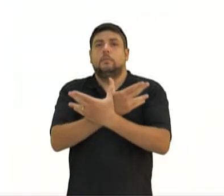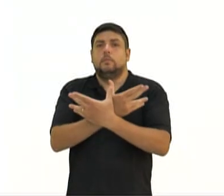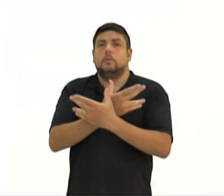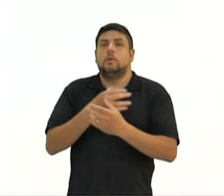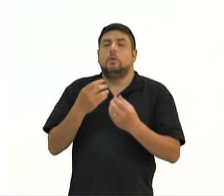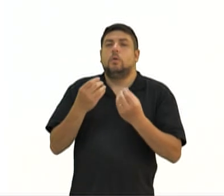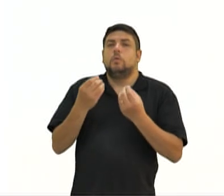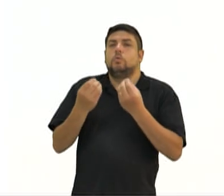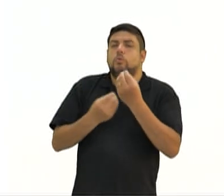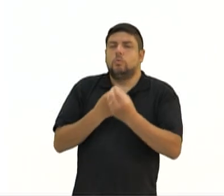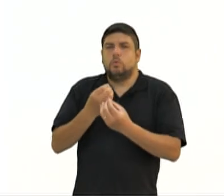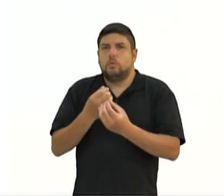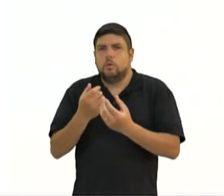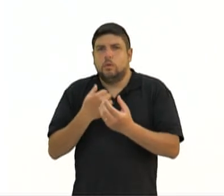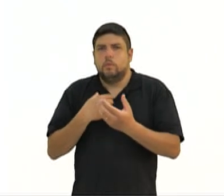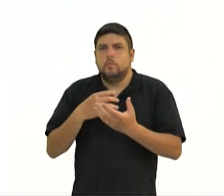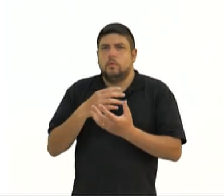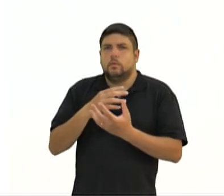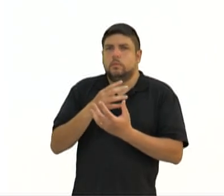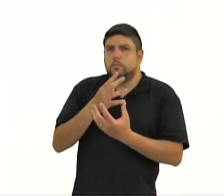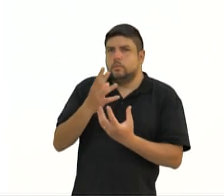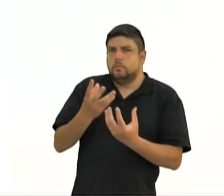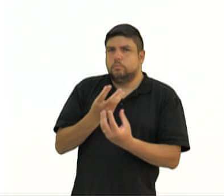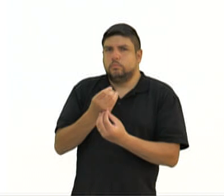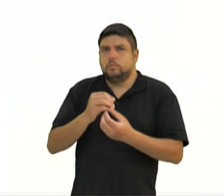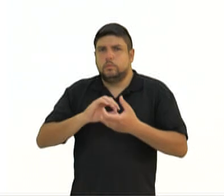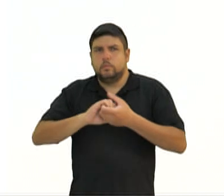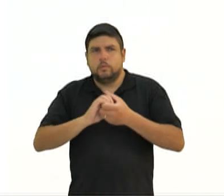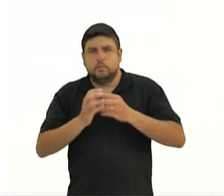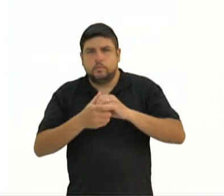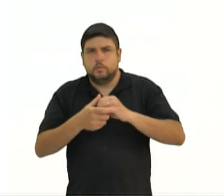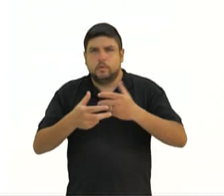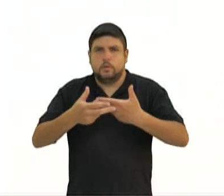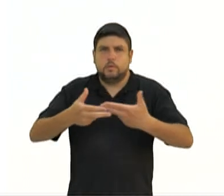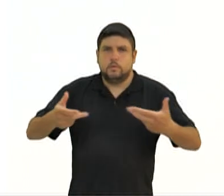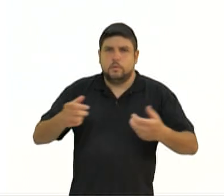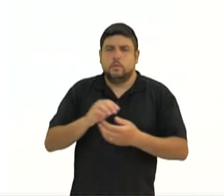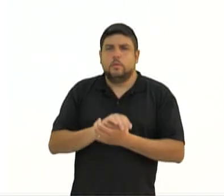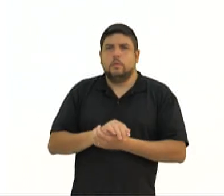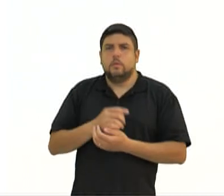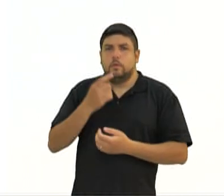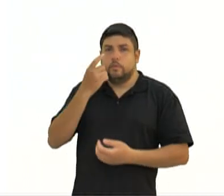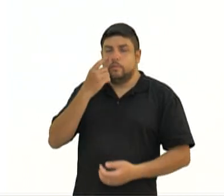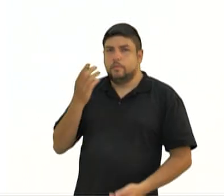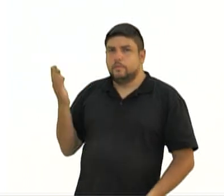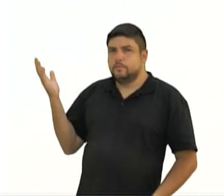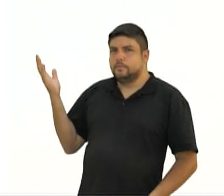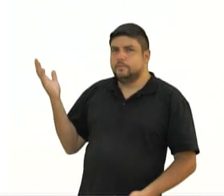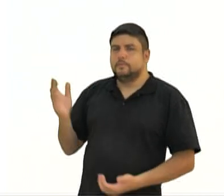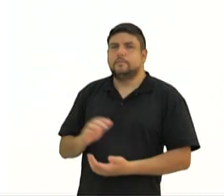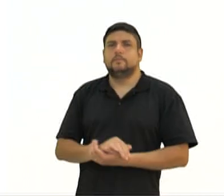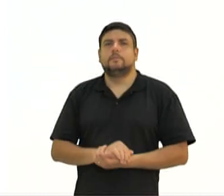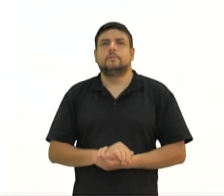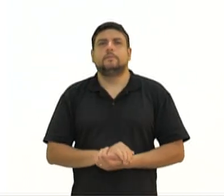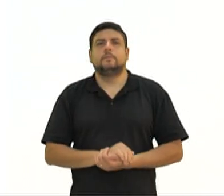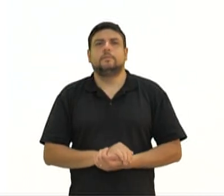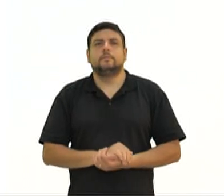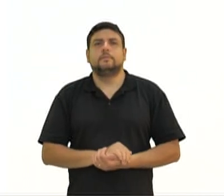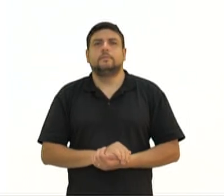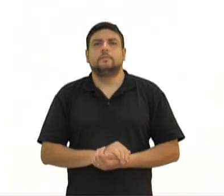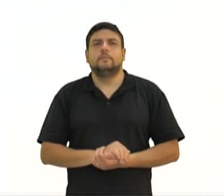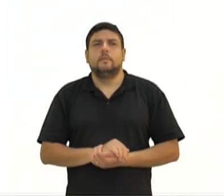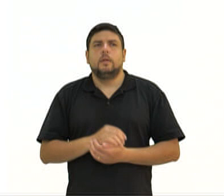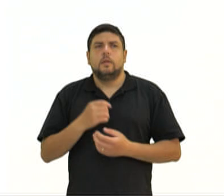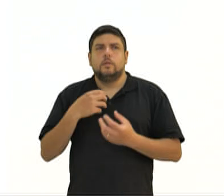artesanatos, que são formas básicas conhecidas por puínos, raque e urpo. Então, os puínos são